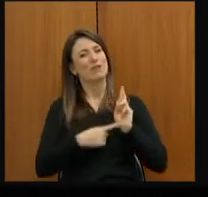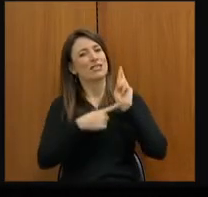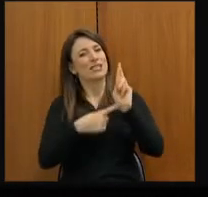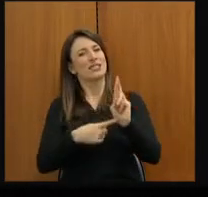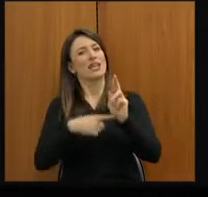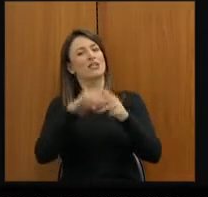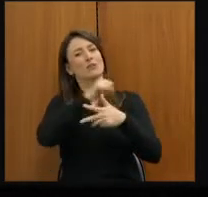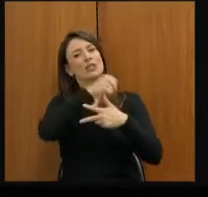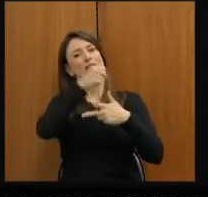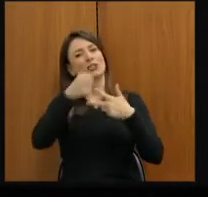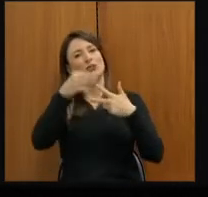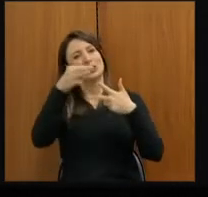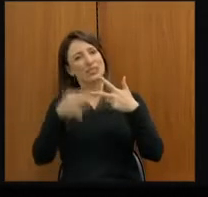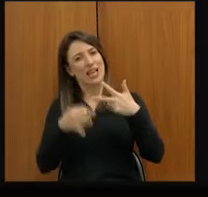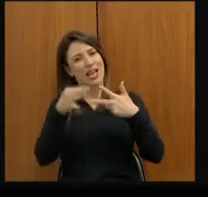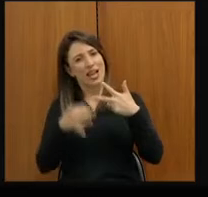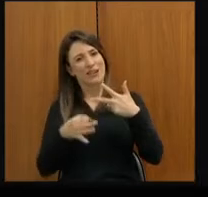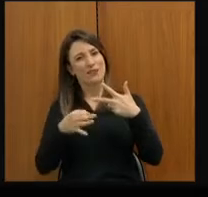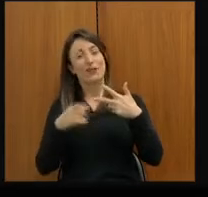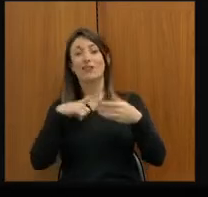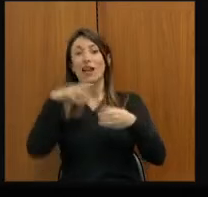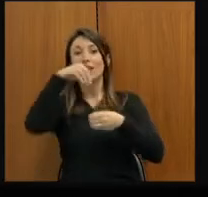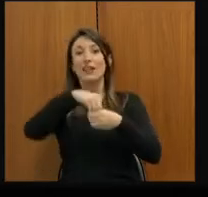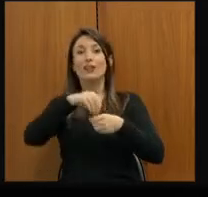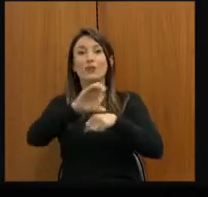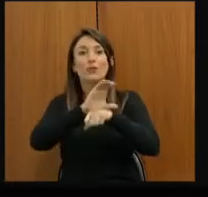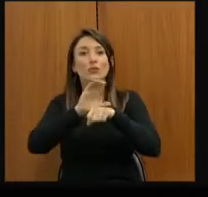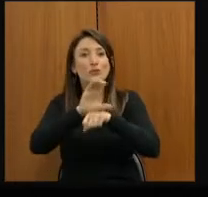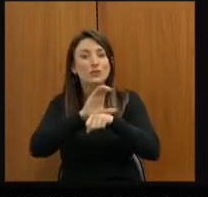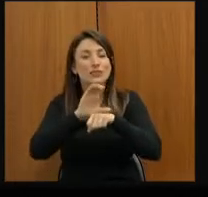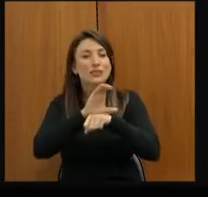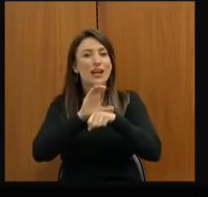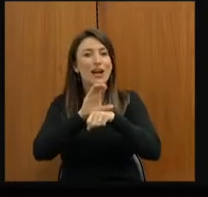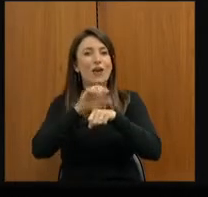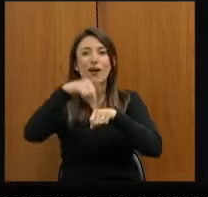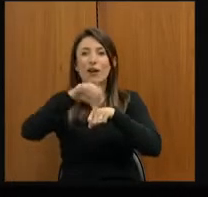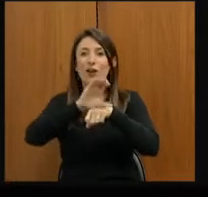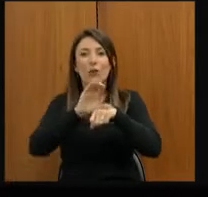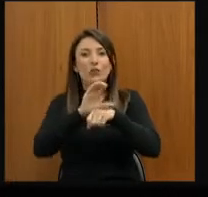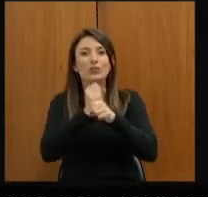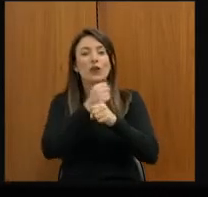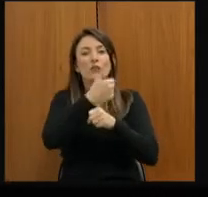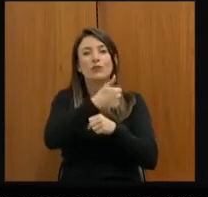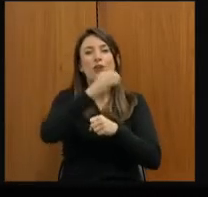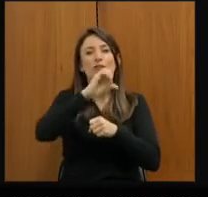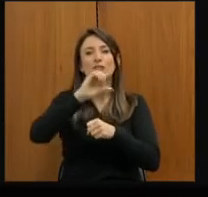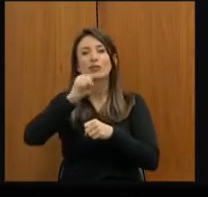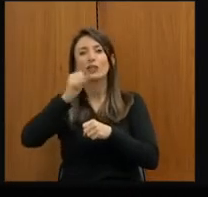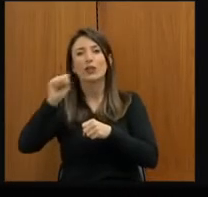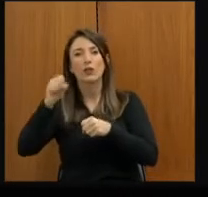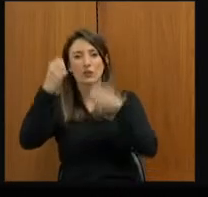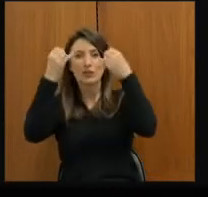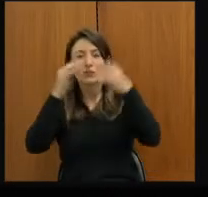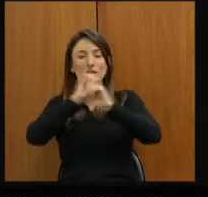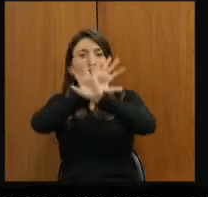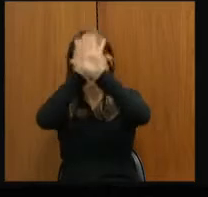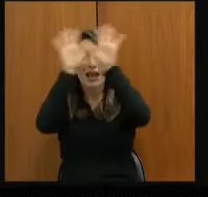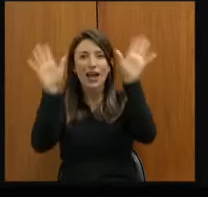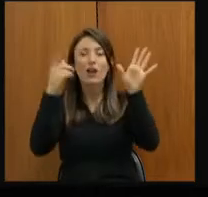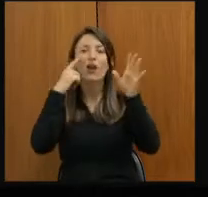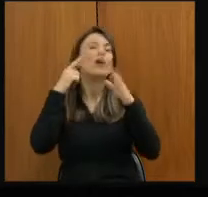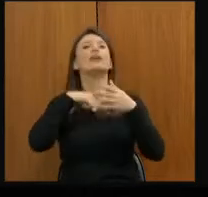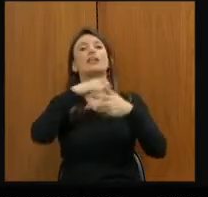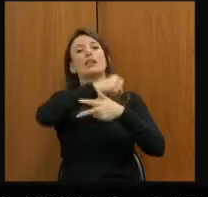isso é uma questão Constitucional a carta de 88 ela é Clara São poderes independentes e harmônicos